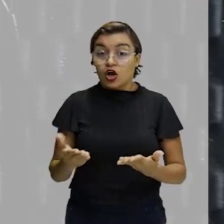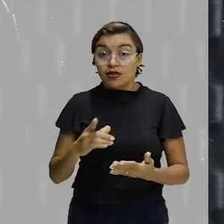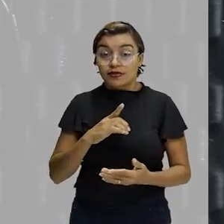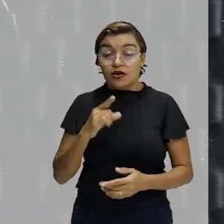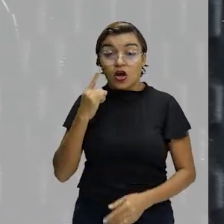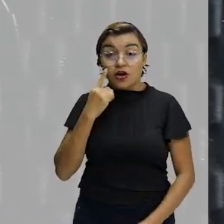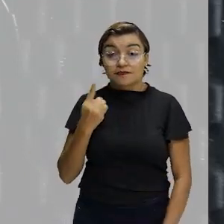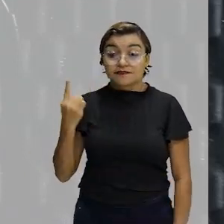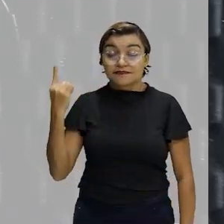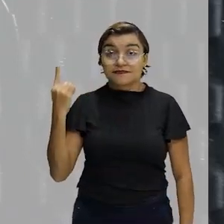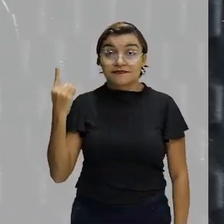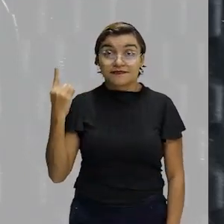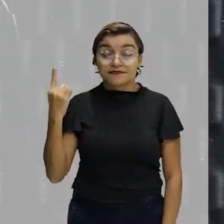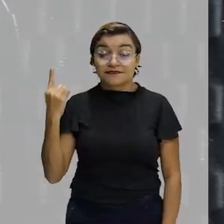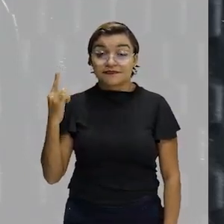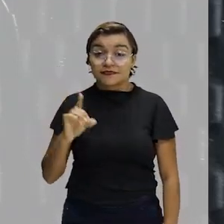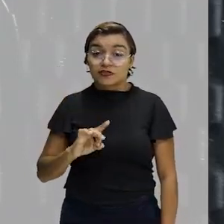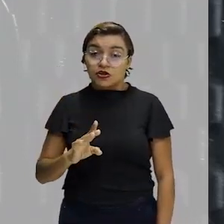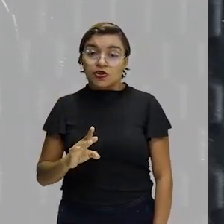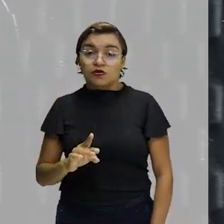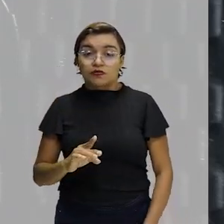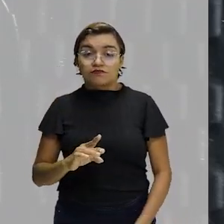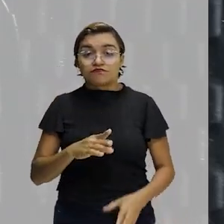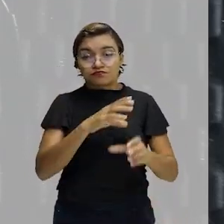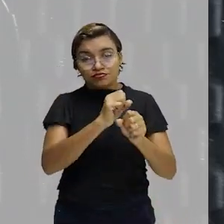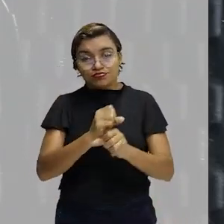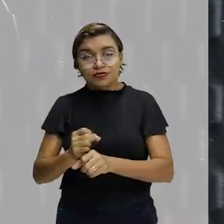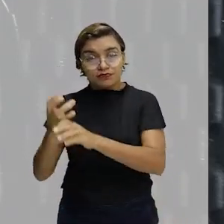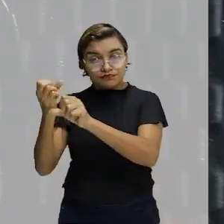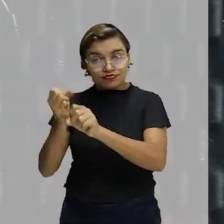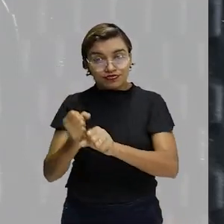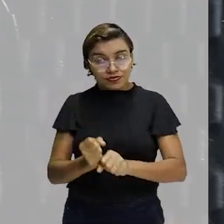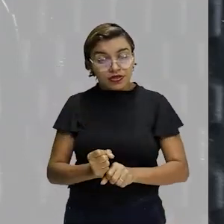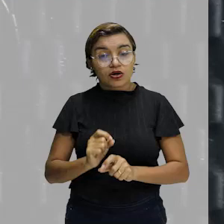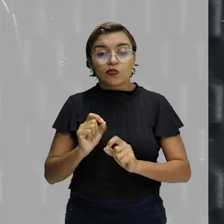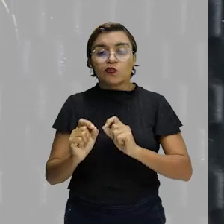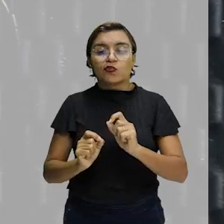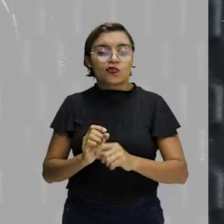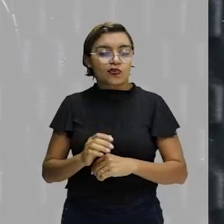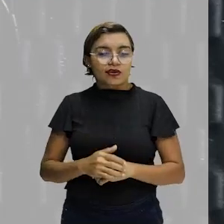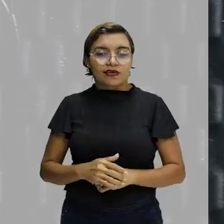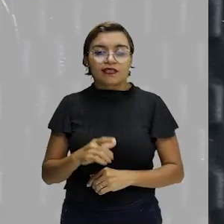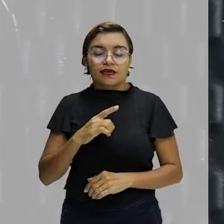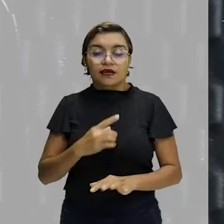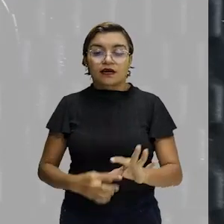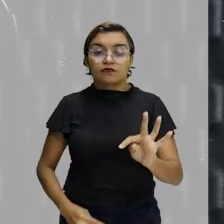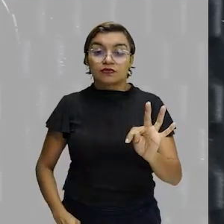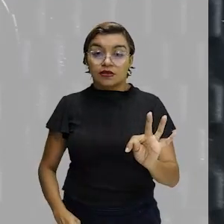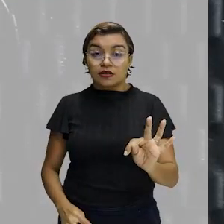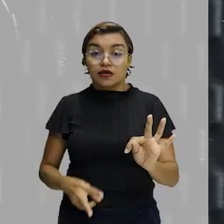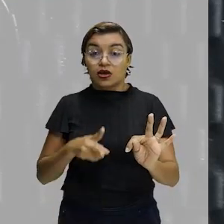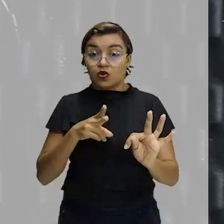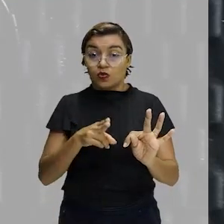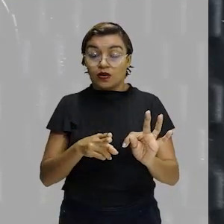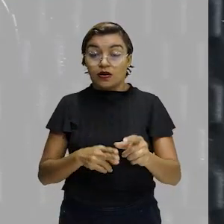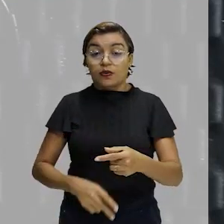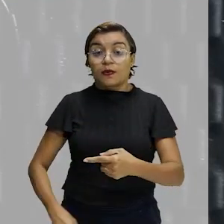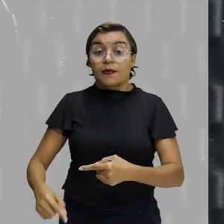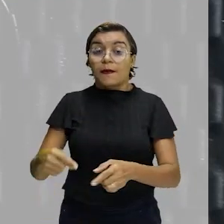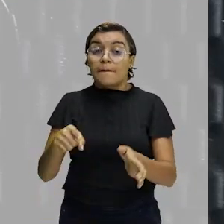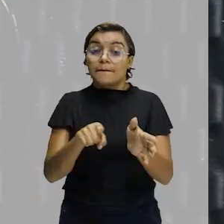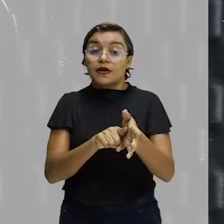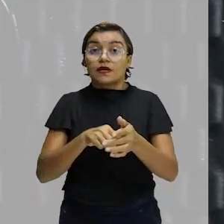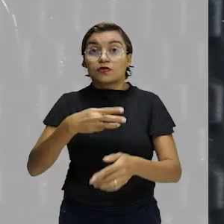eu vou apenas, né, fazer produto dos meios igual a produto dos extremos, e aí a gente já tem que o t vai ser o menos